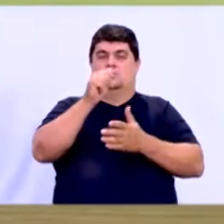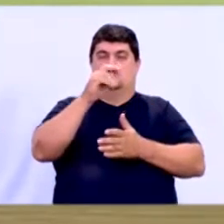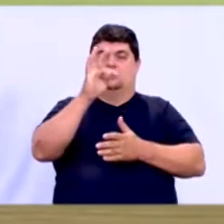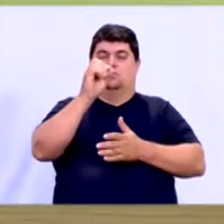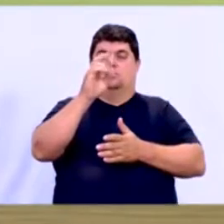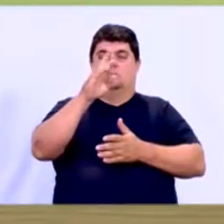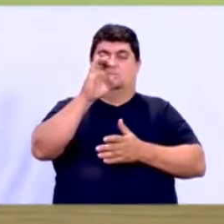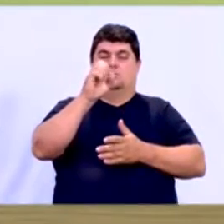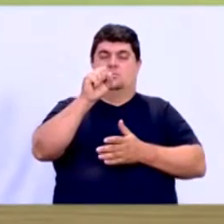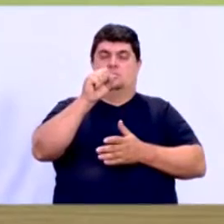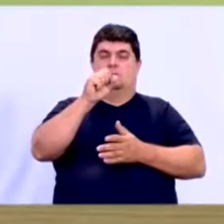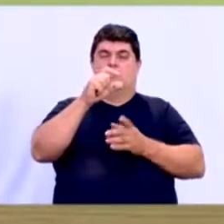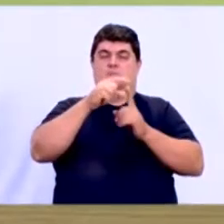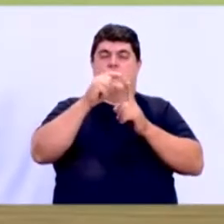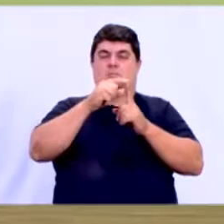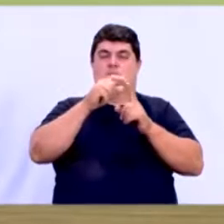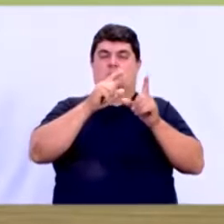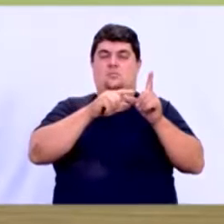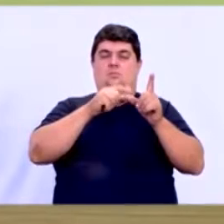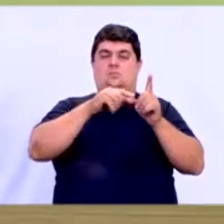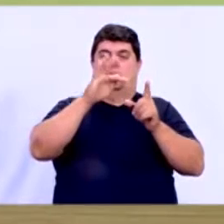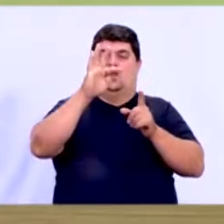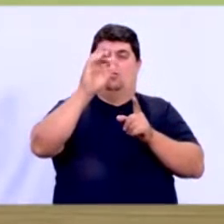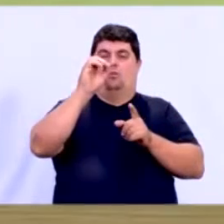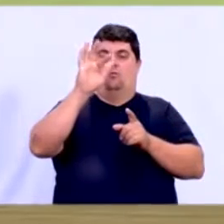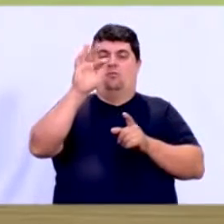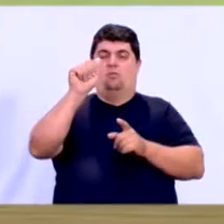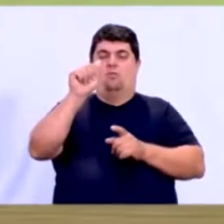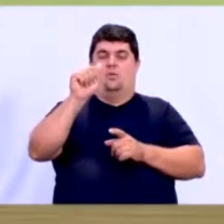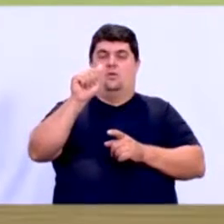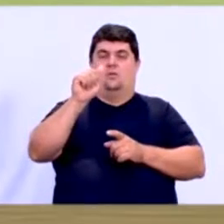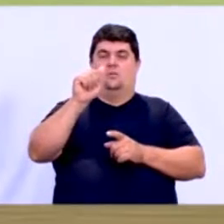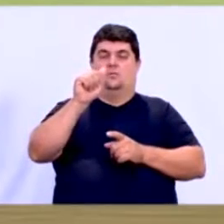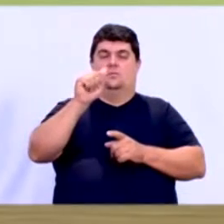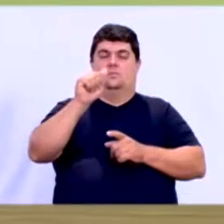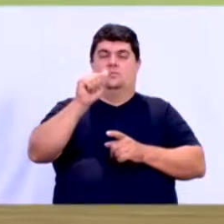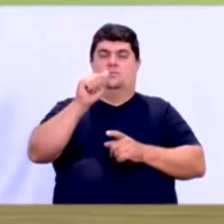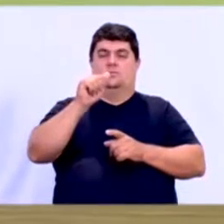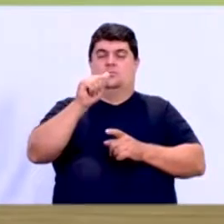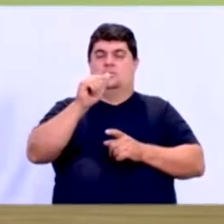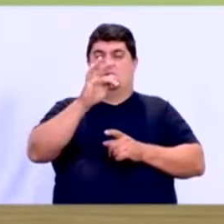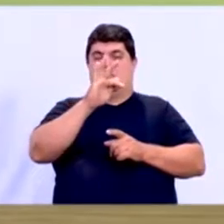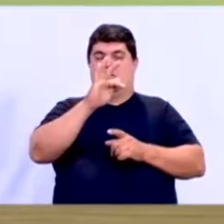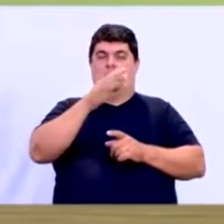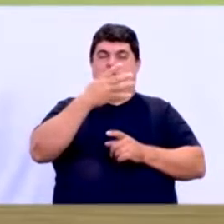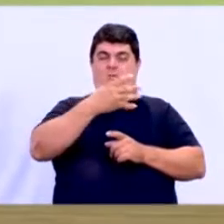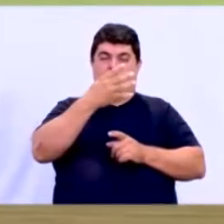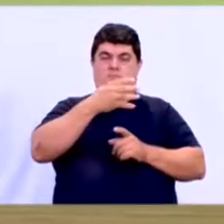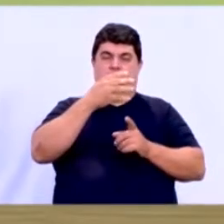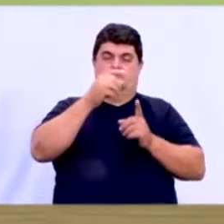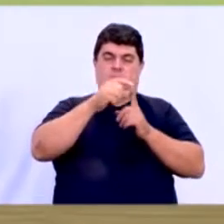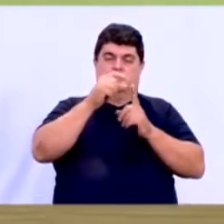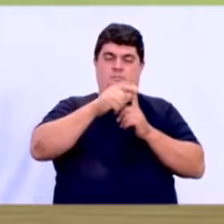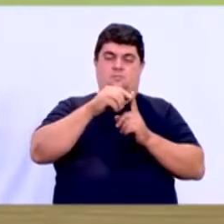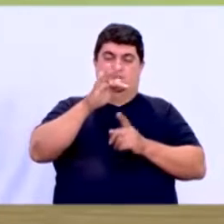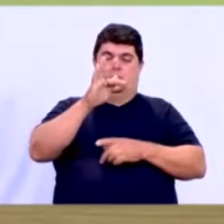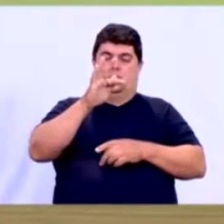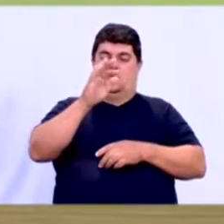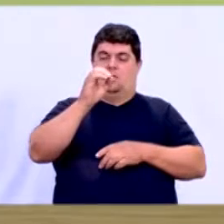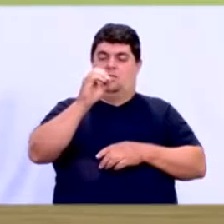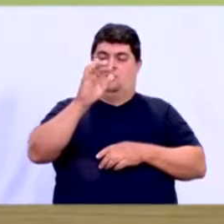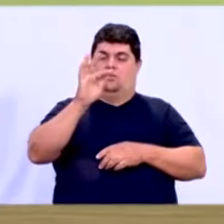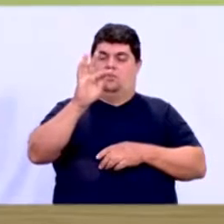para o português utilizando a análise FOFA, né? Se a gente vê as 4 palavras lá, forças,